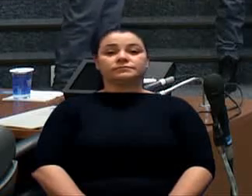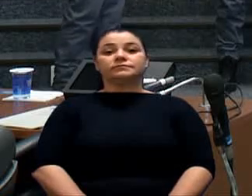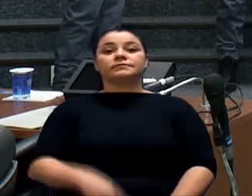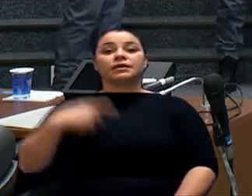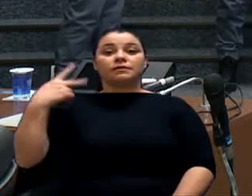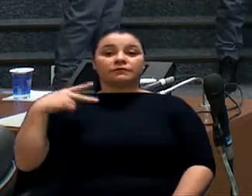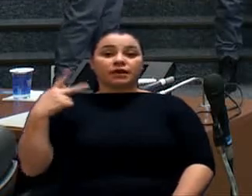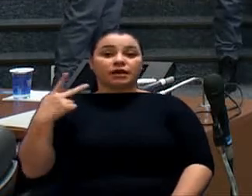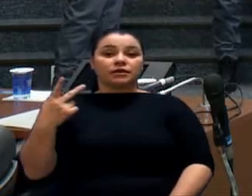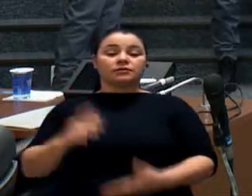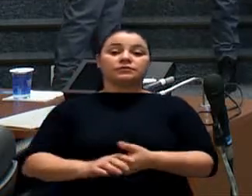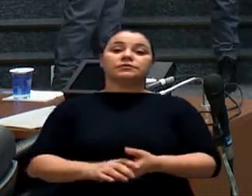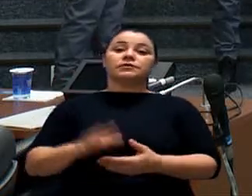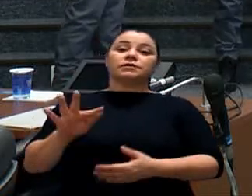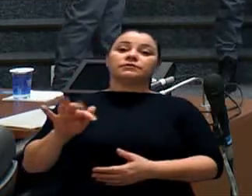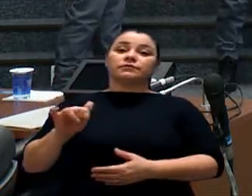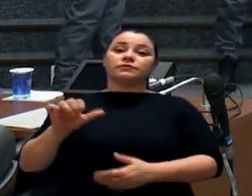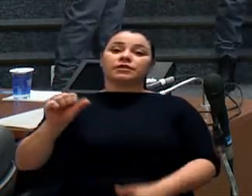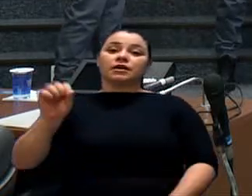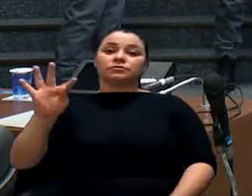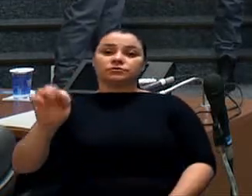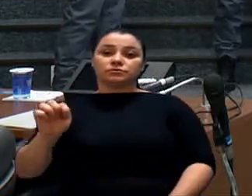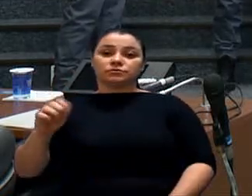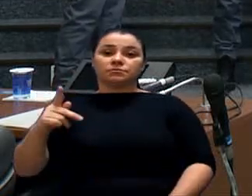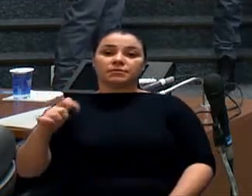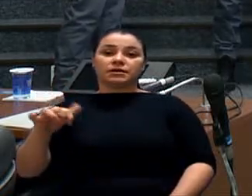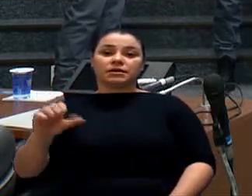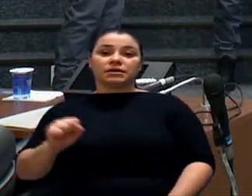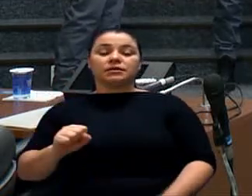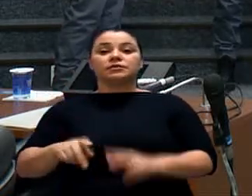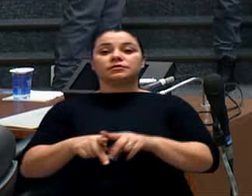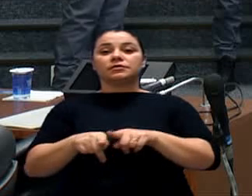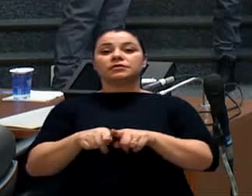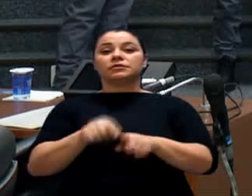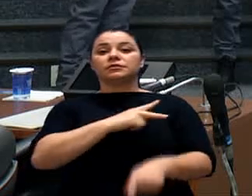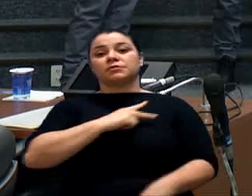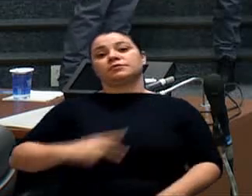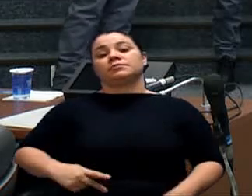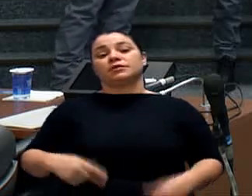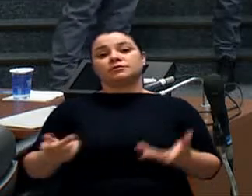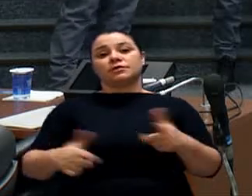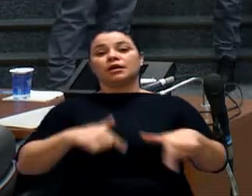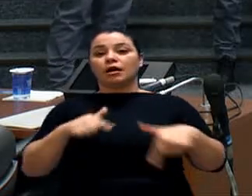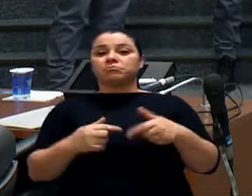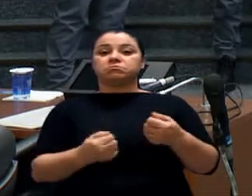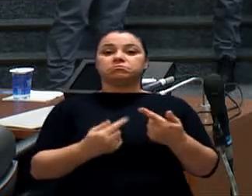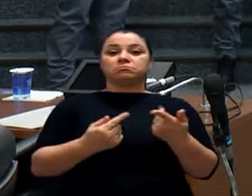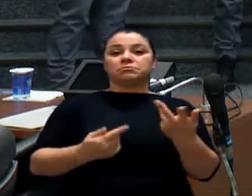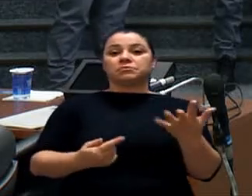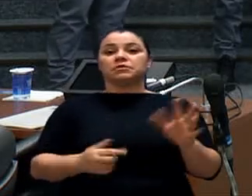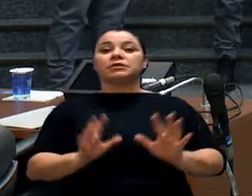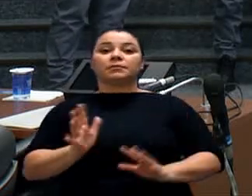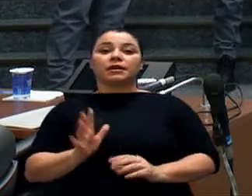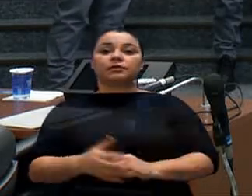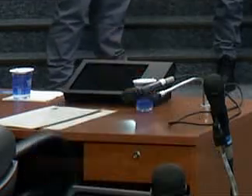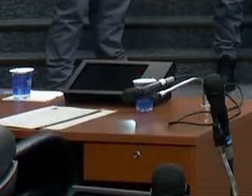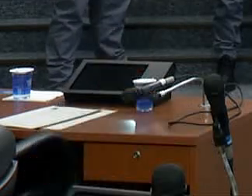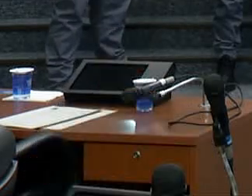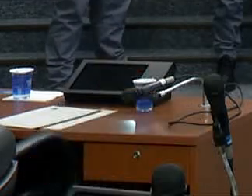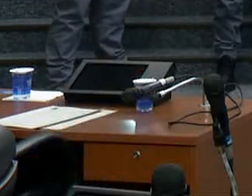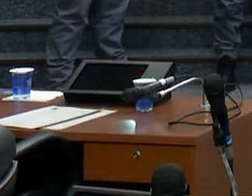Vereador Fausto Pérez, nesse ato, como presidente, dirigindo aqui os trabalhos. Vereador